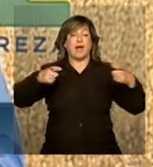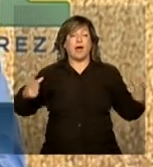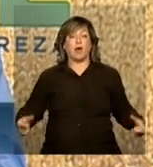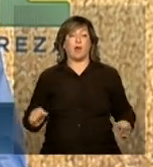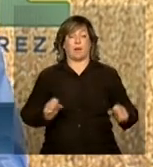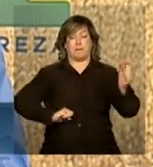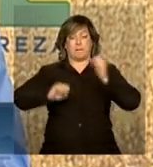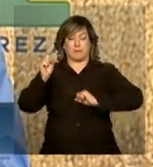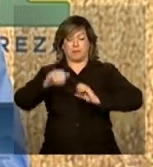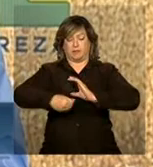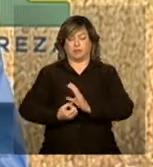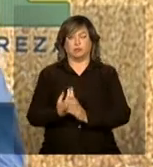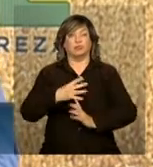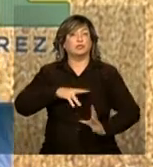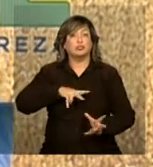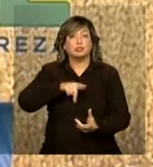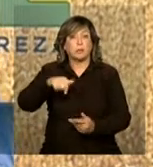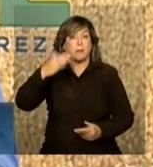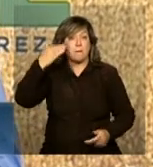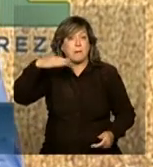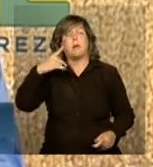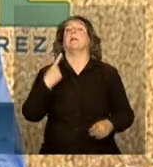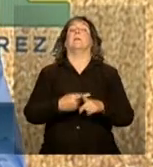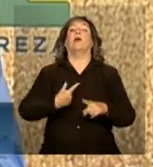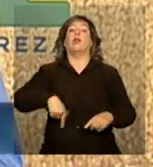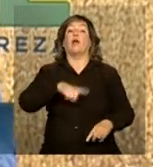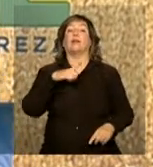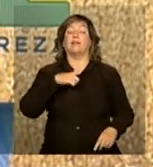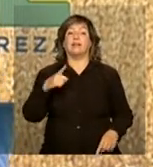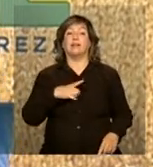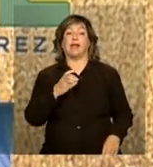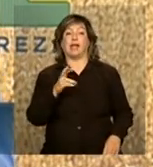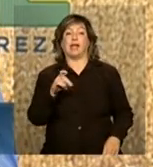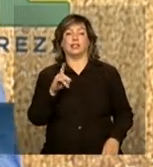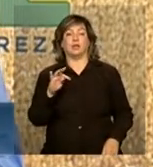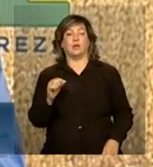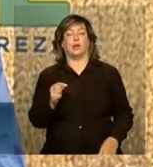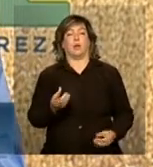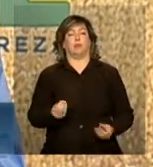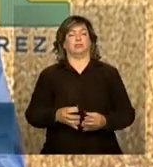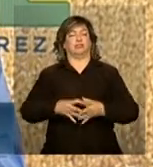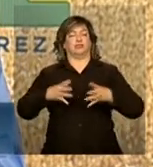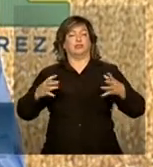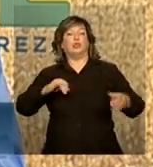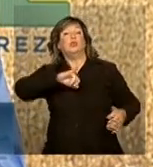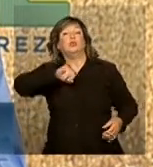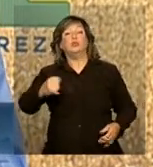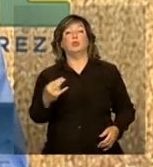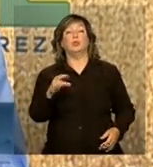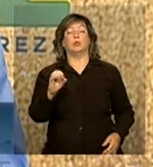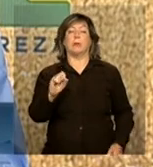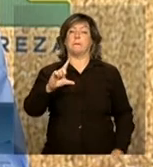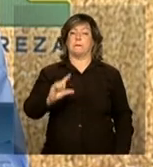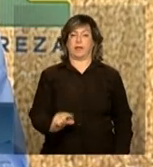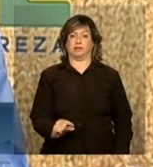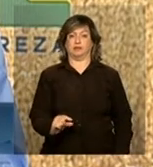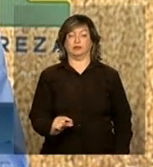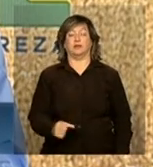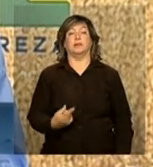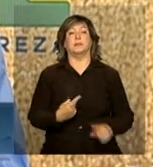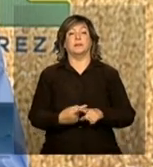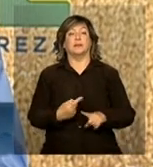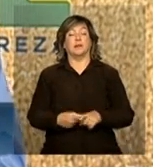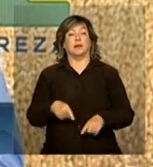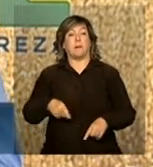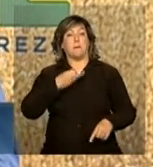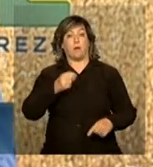alimentos do mundo, é porque temos crédito farto e juros baixos. Se somos uma referência em desempenho e